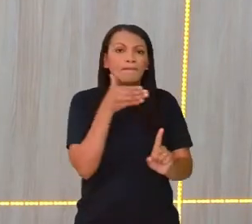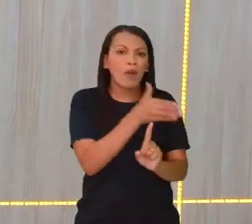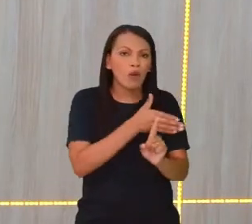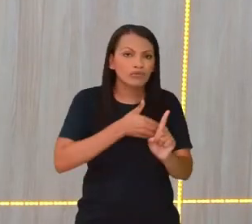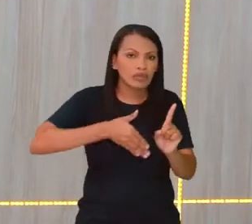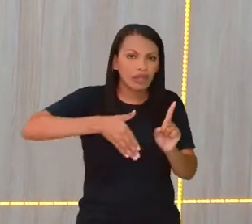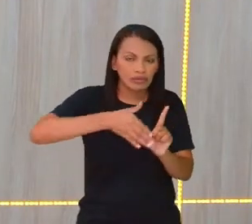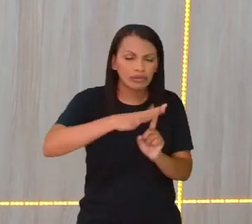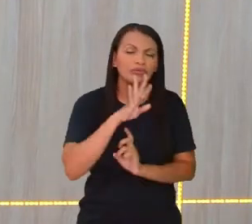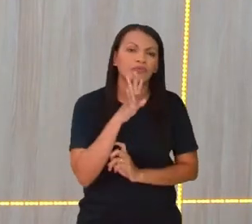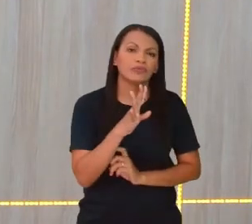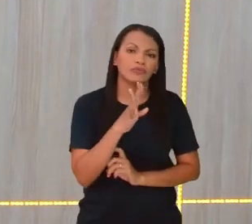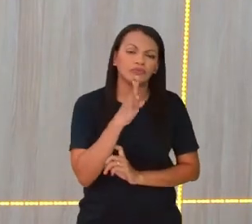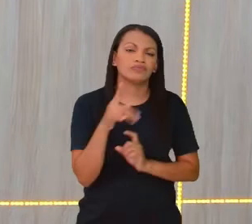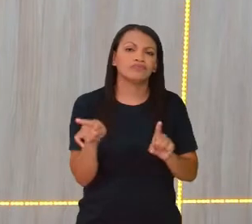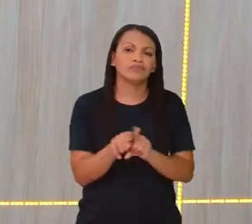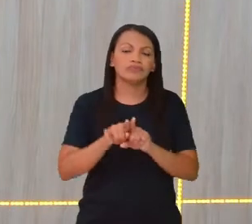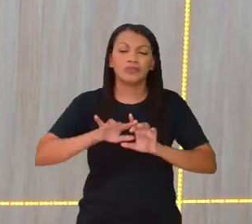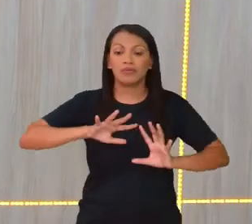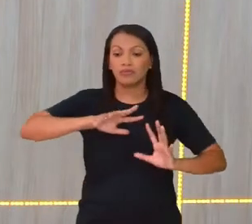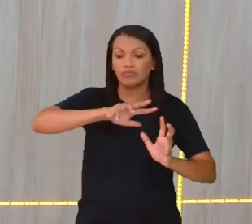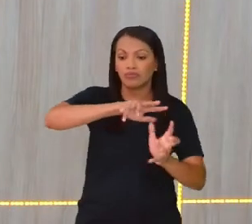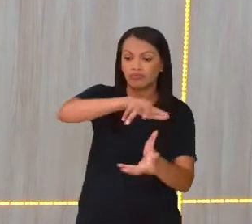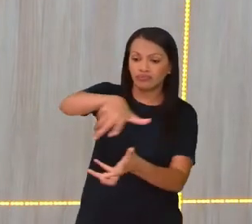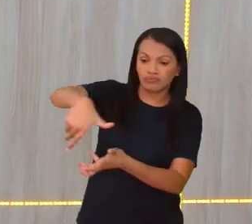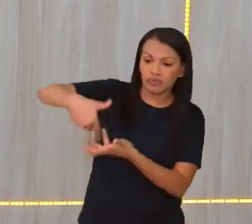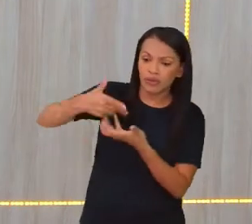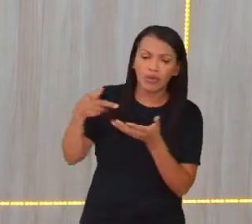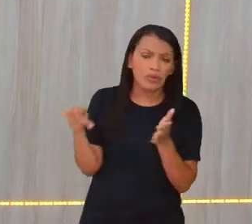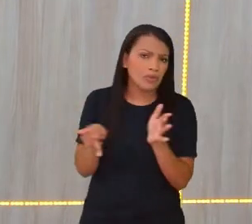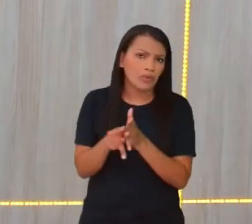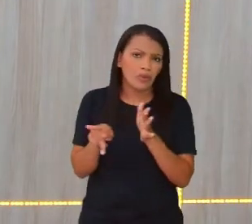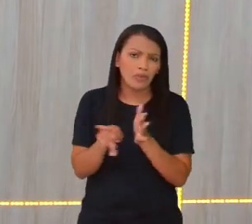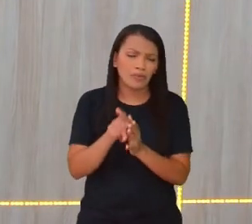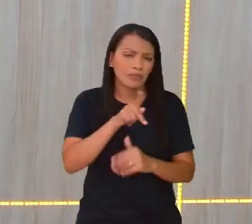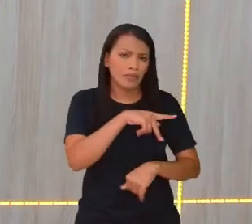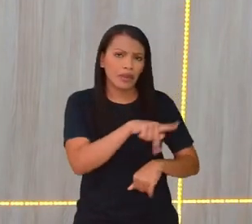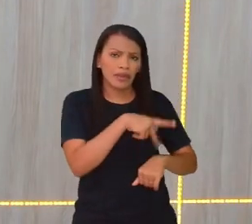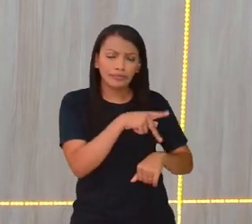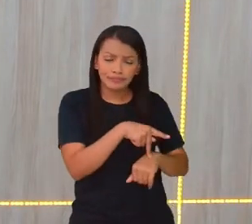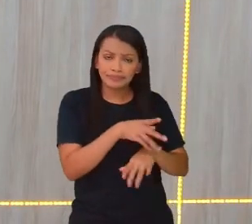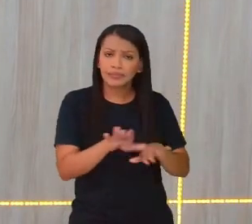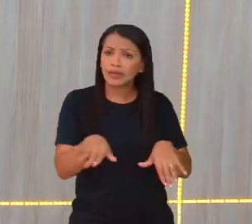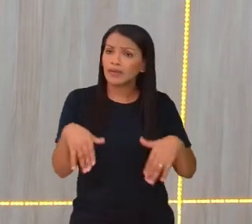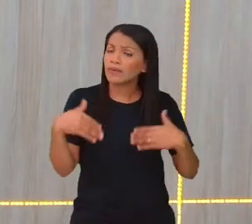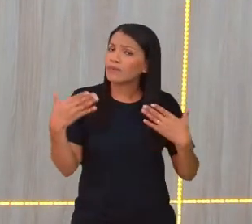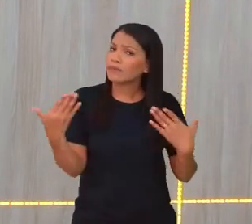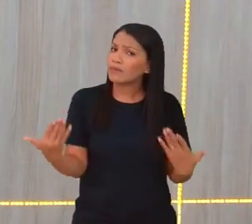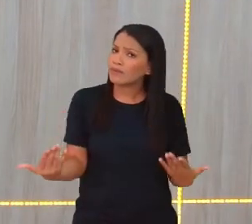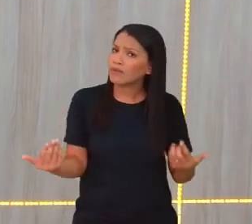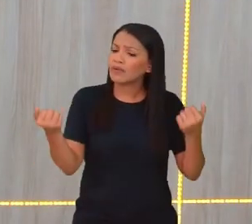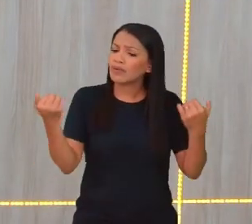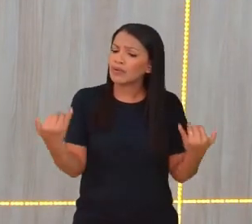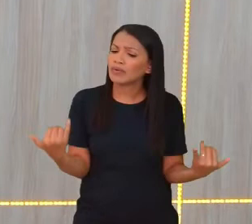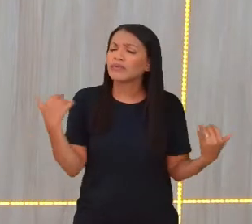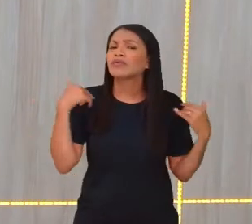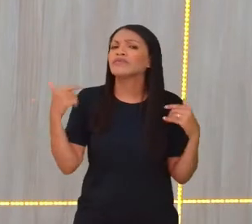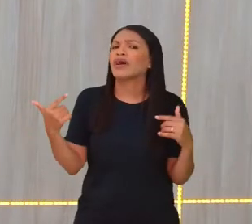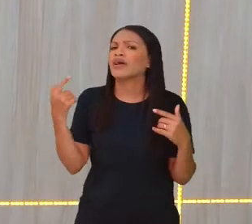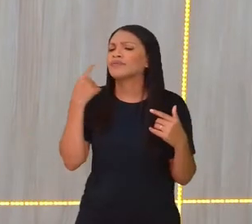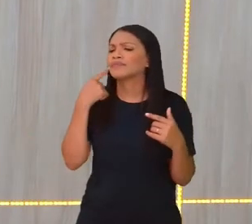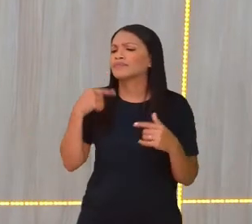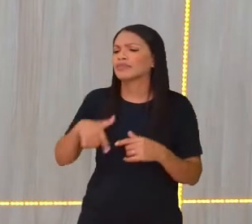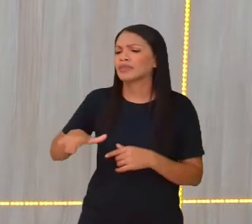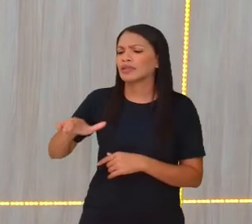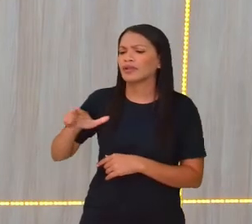ela seja conhecida aí pelo mundo, né, ou no próprio país. E aí, quando a gente fala das lutas, a gente